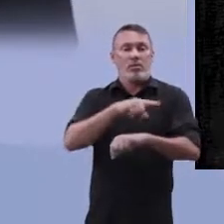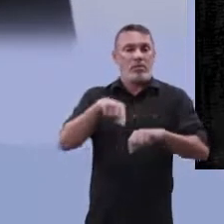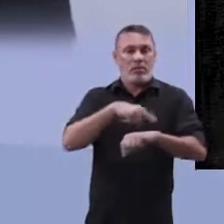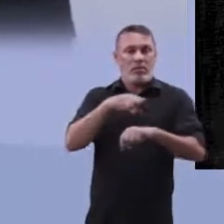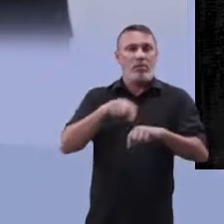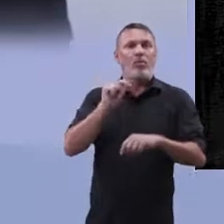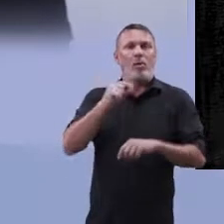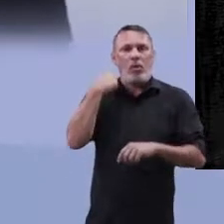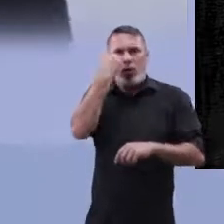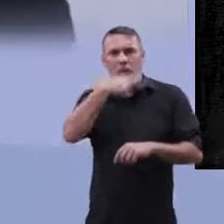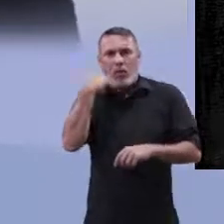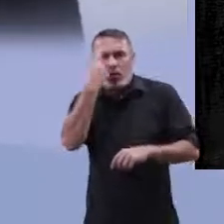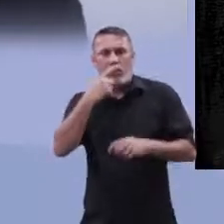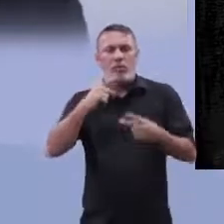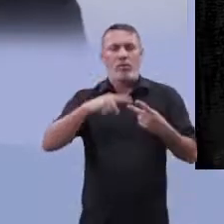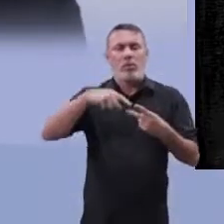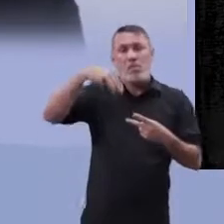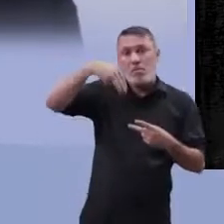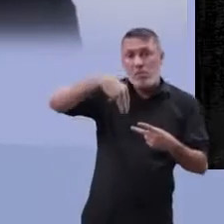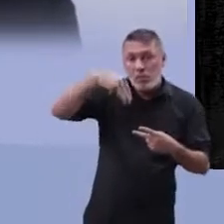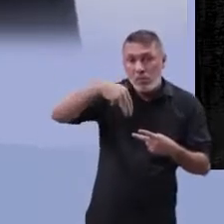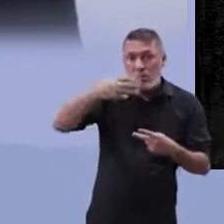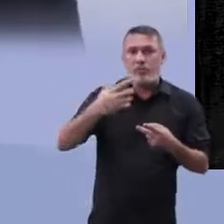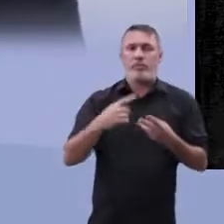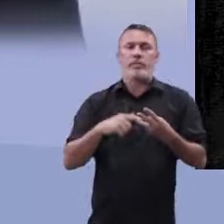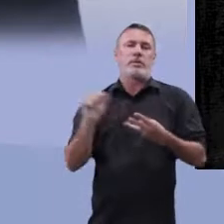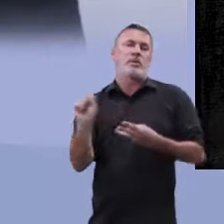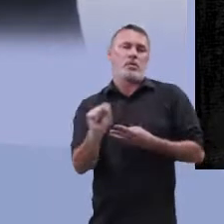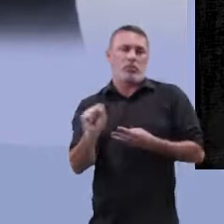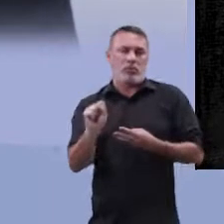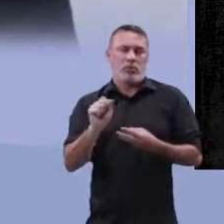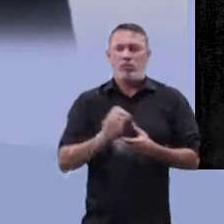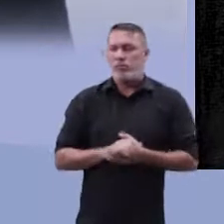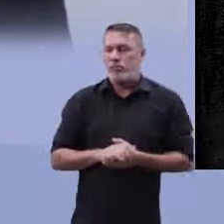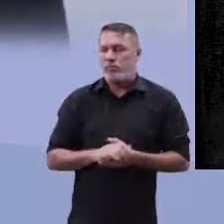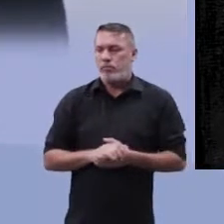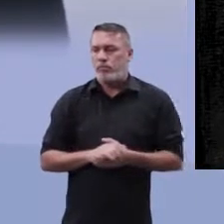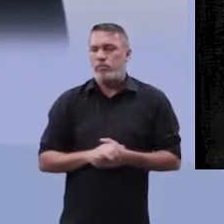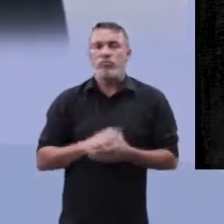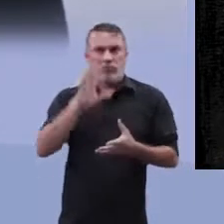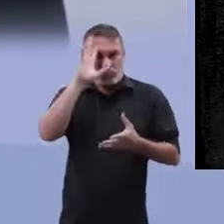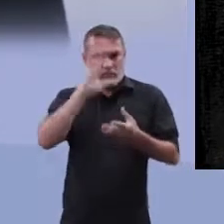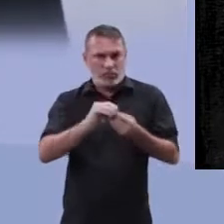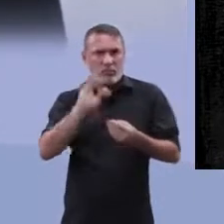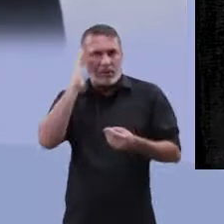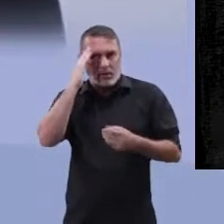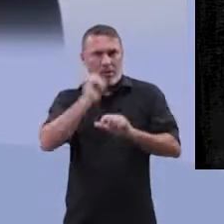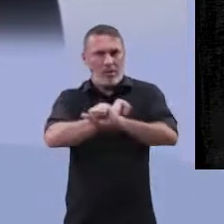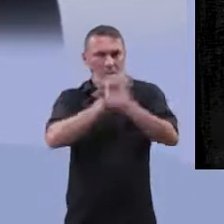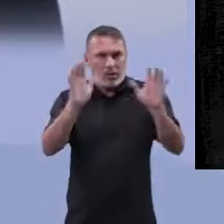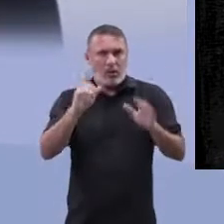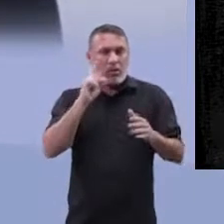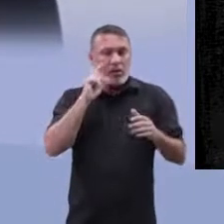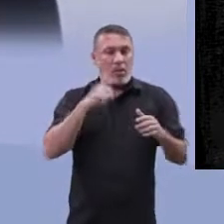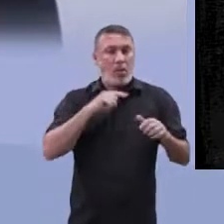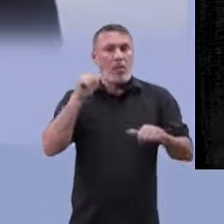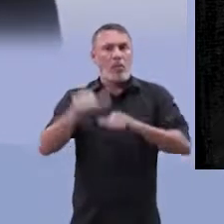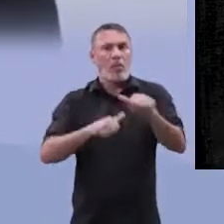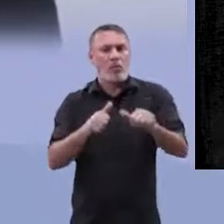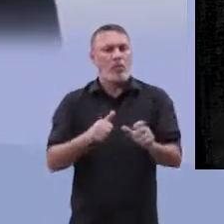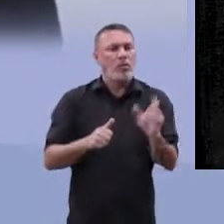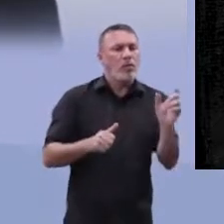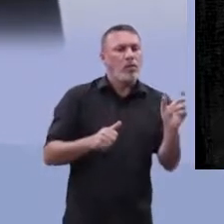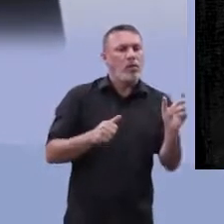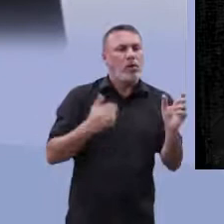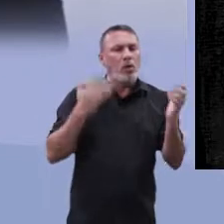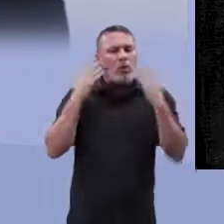tempo, das unidades de tempo, horas, minutos e segundos. Pegou a visão, meu hacker?